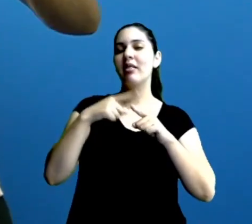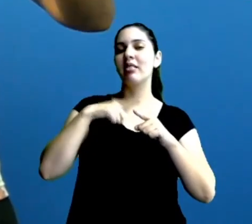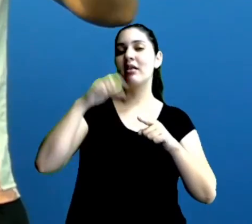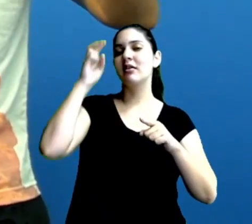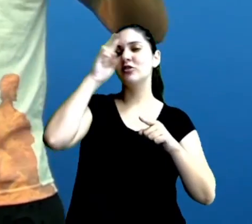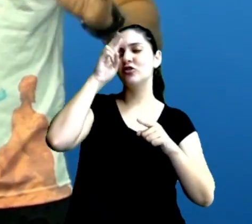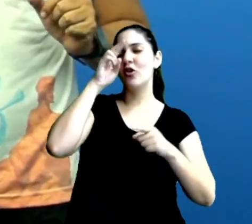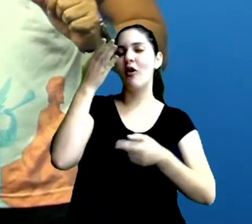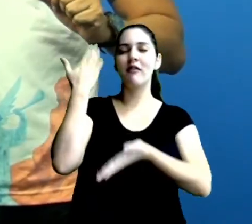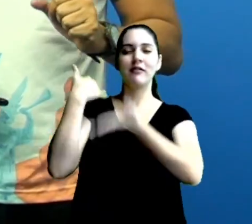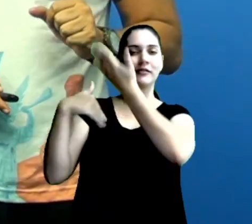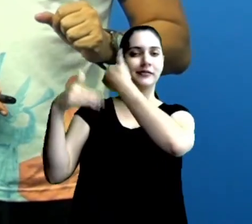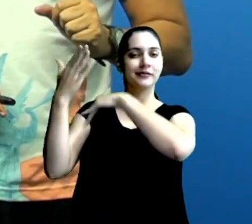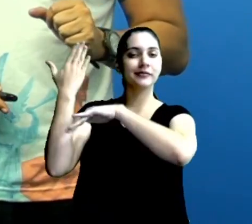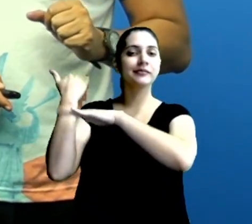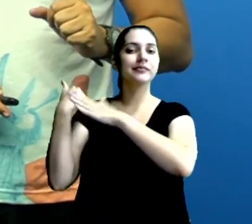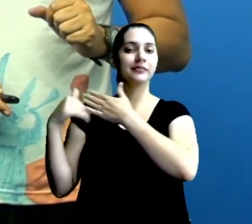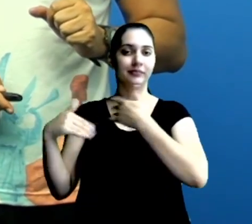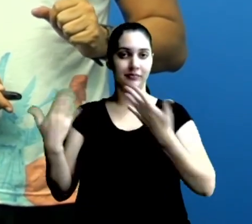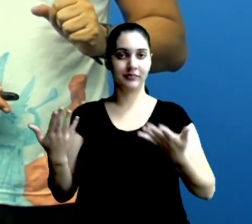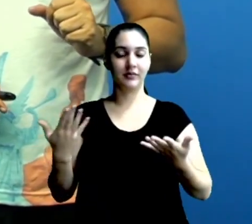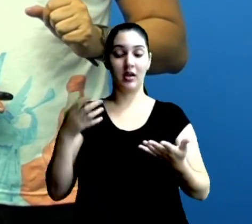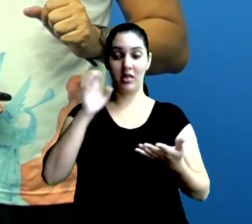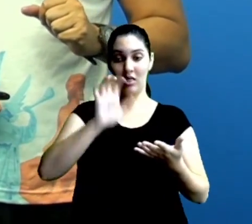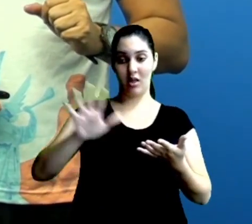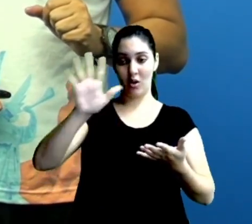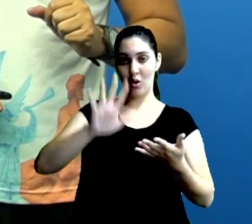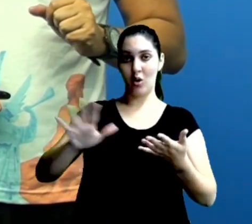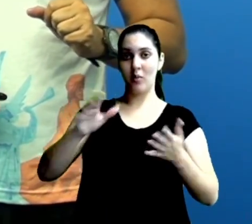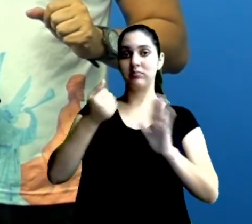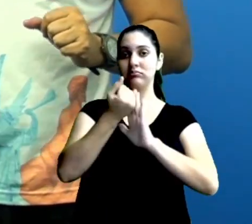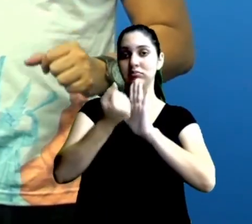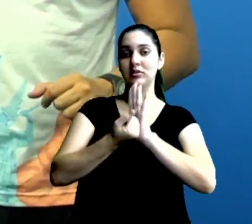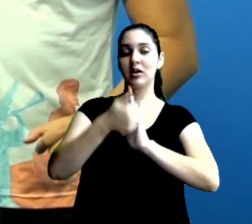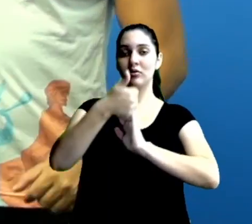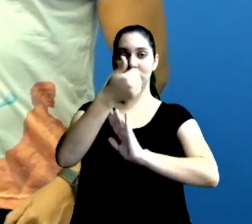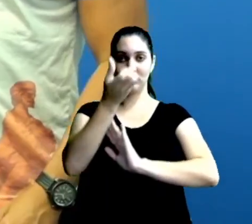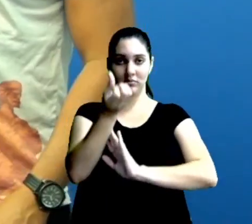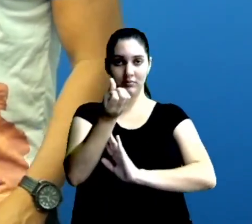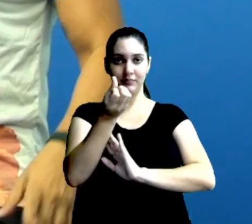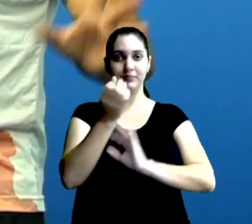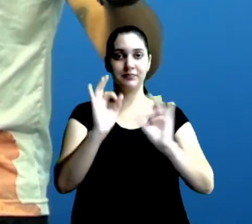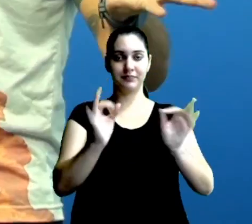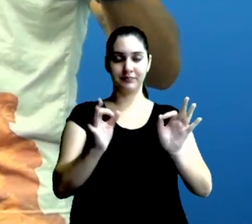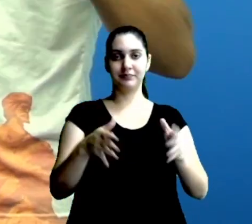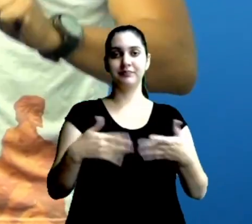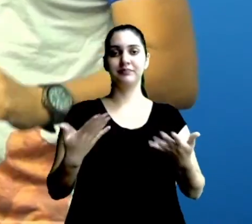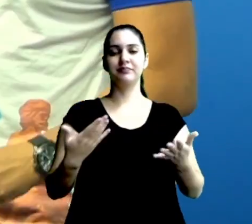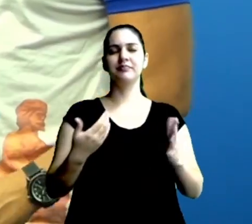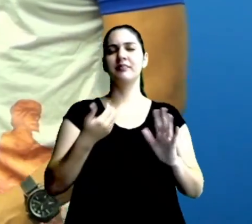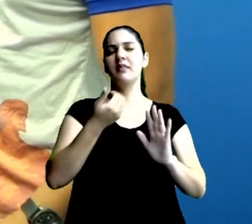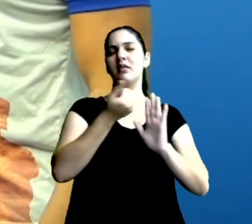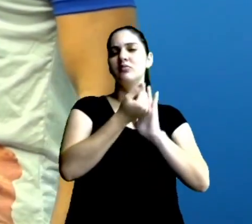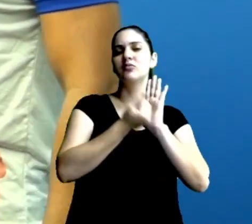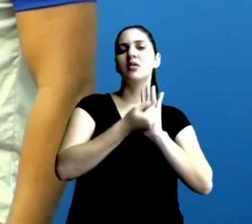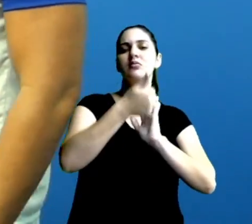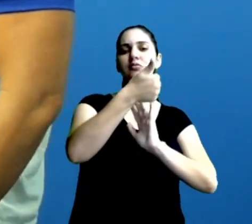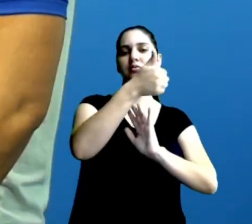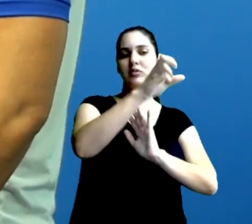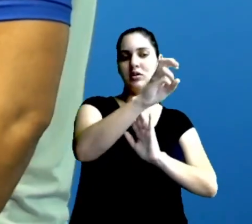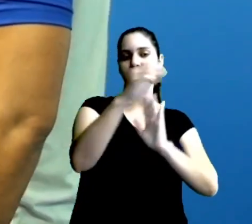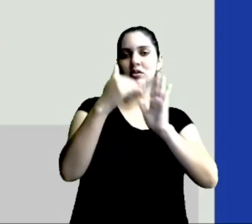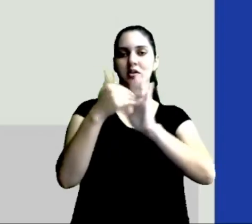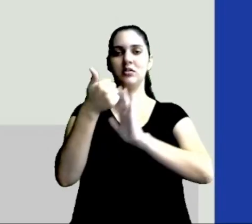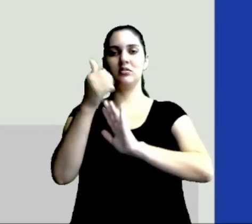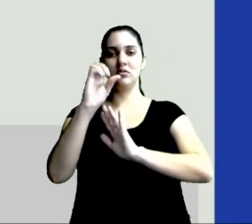imaginário coletivo da Europa durante o século XVI, XV e XVI. Que